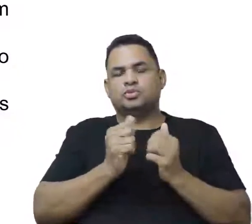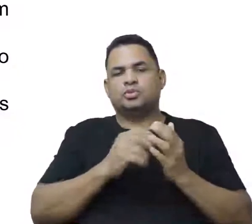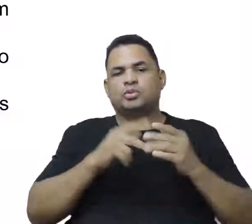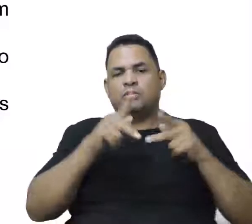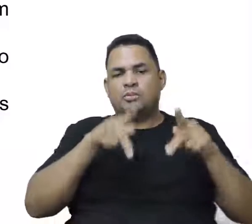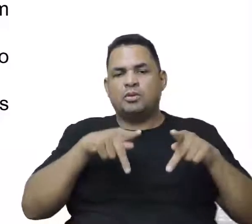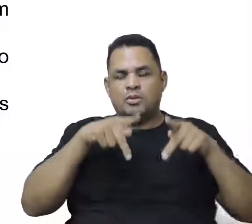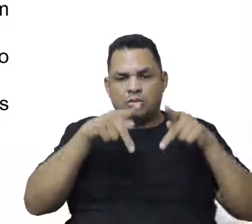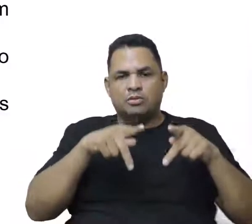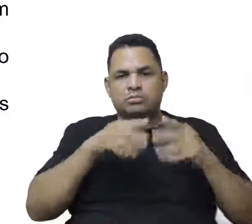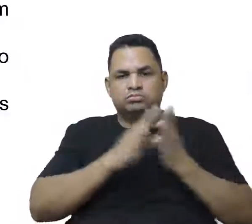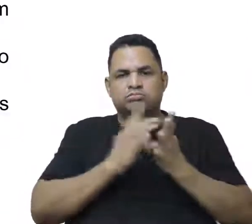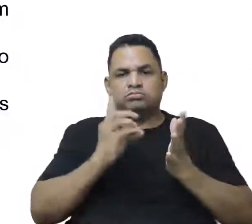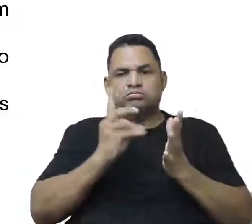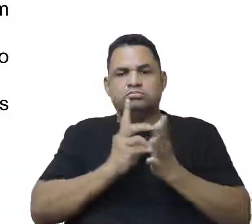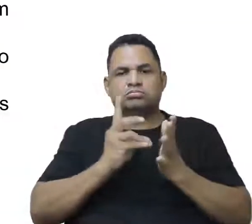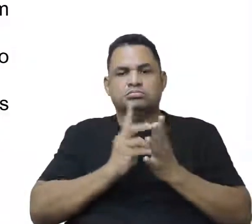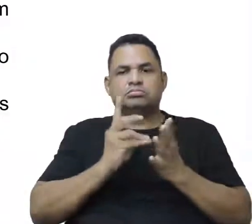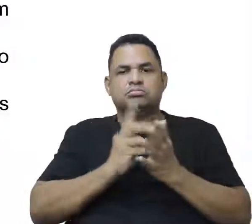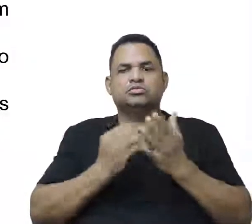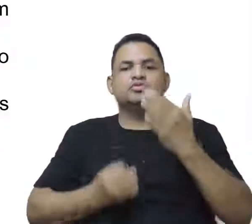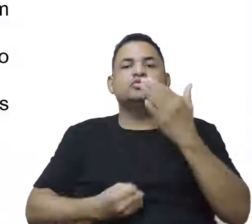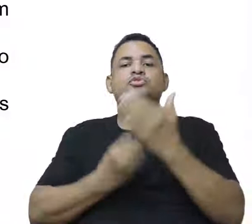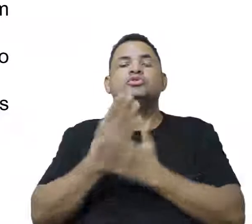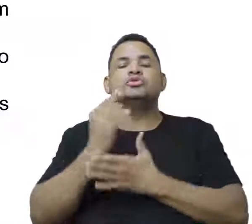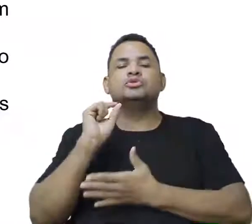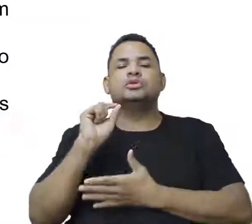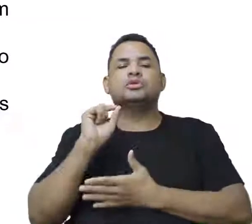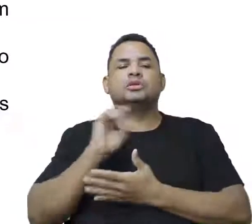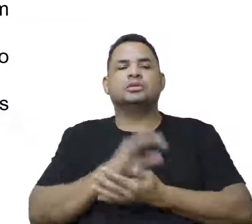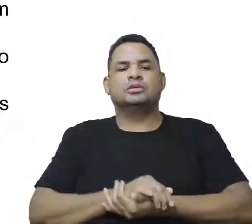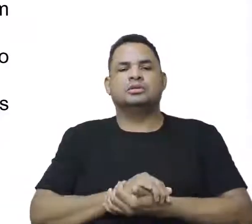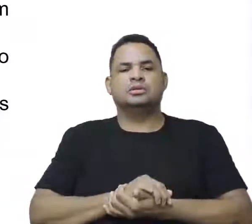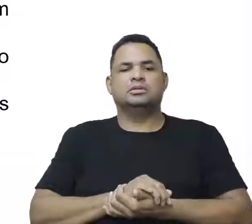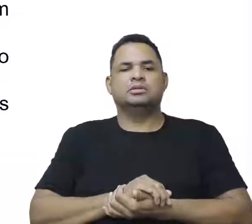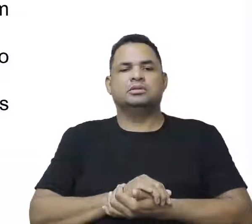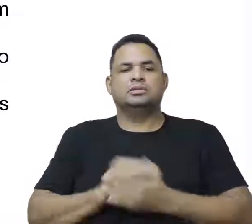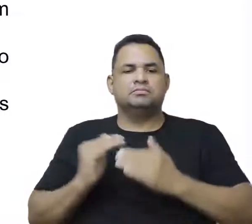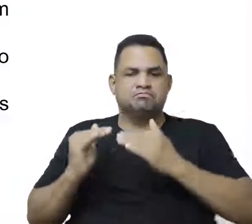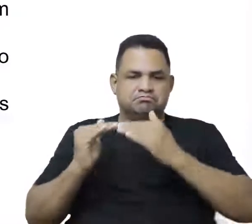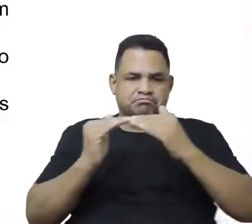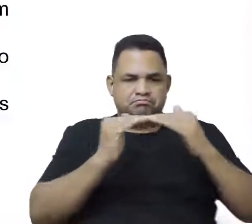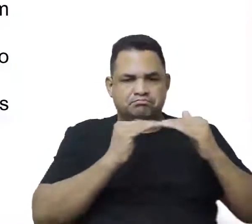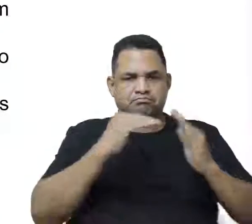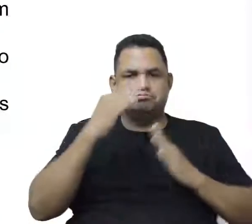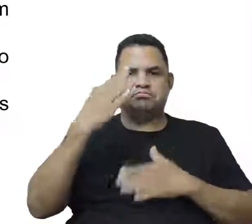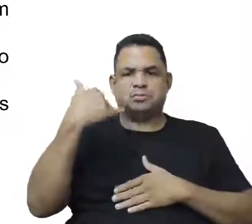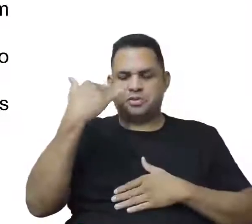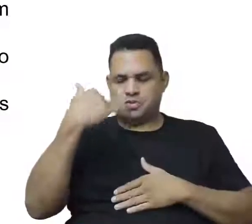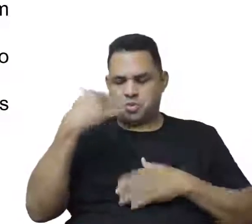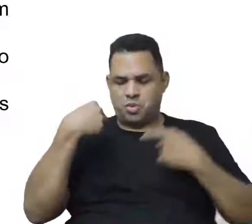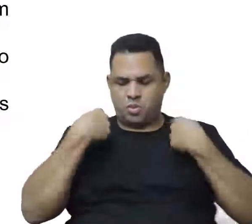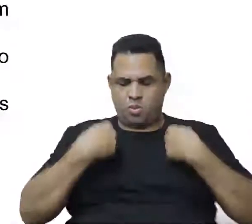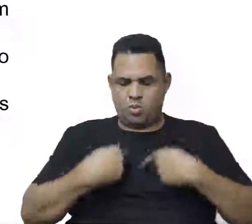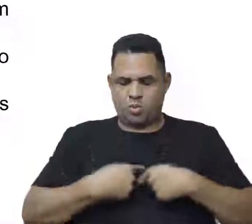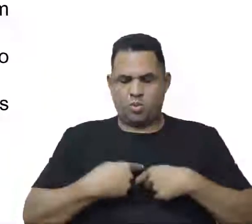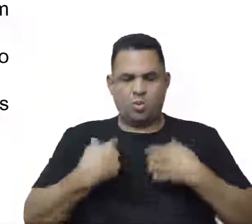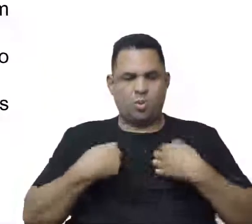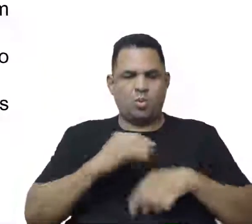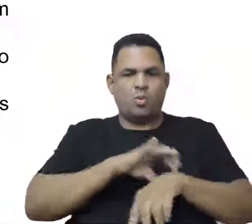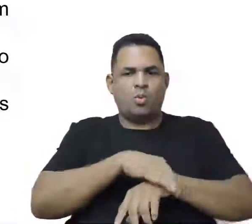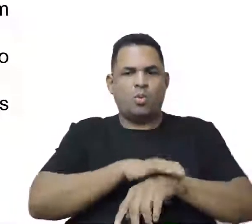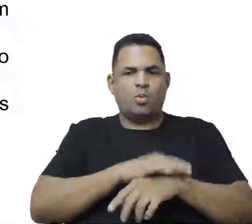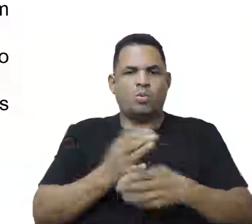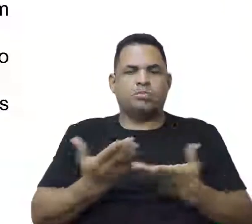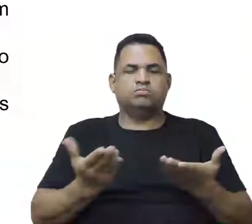povos indígenas desencadeou a letra A, padronização de pinturas e adornos corporais.